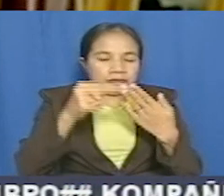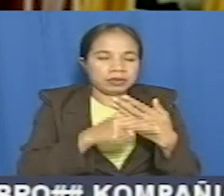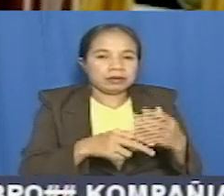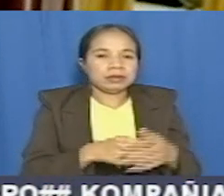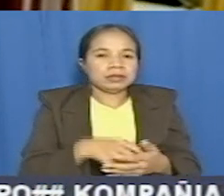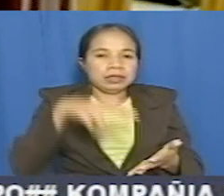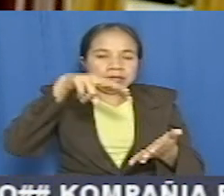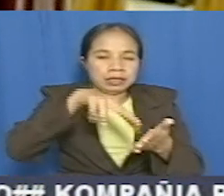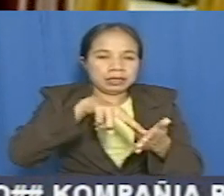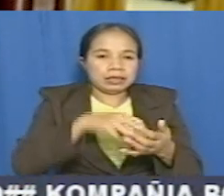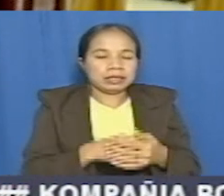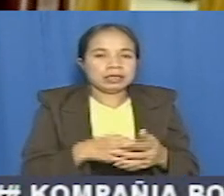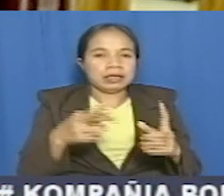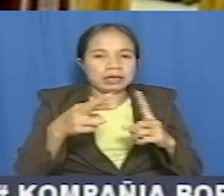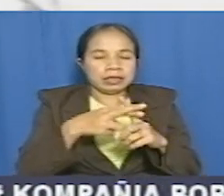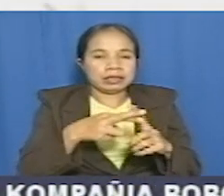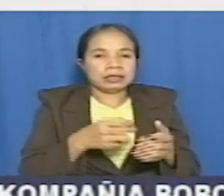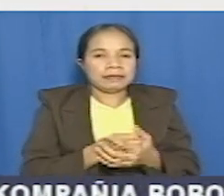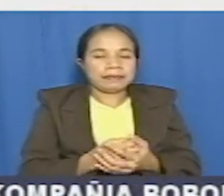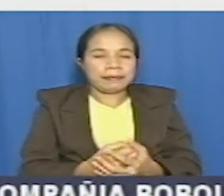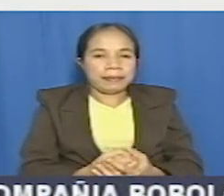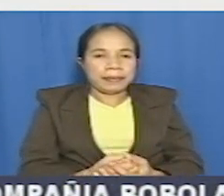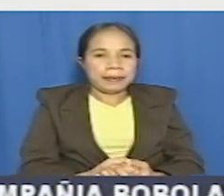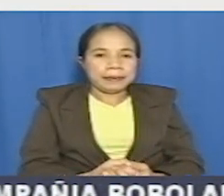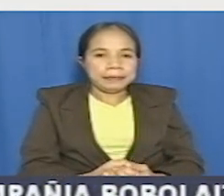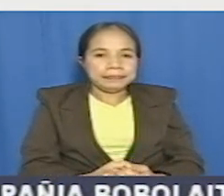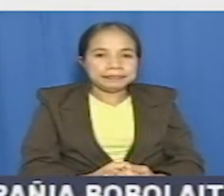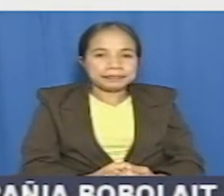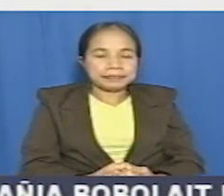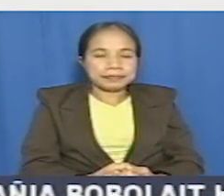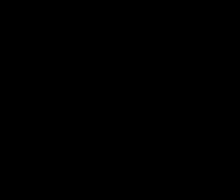Nebesei Hari e Santa Cruz. Gracilda Oliveira, Elvira de Carvalho, RTTL.